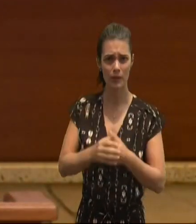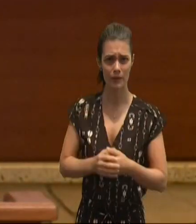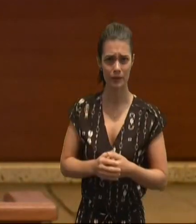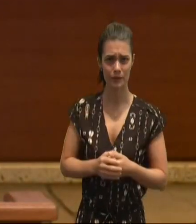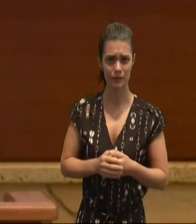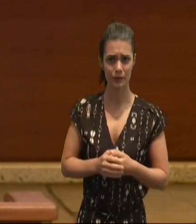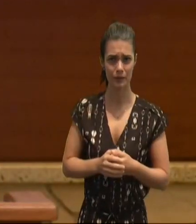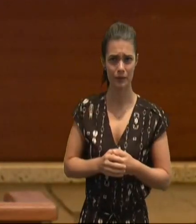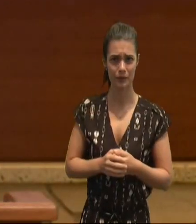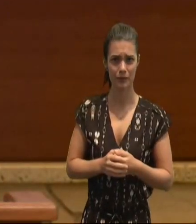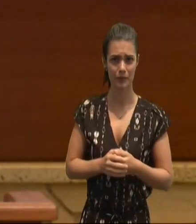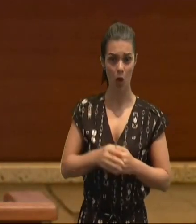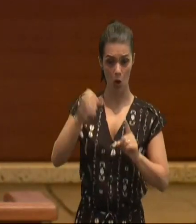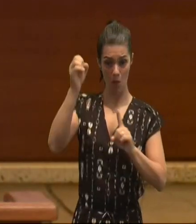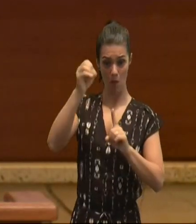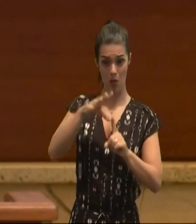profeta Samuel,